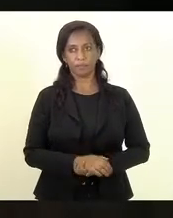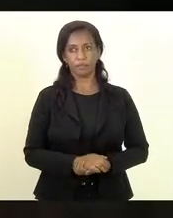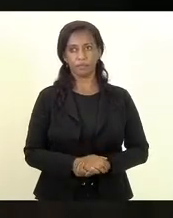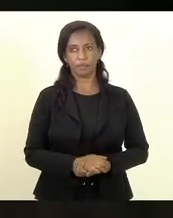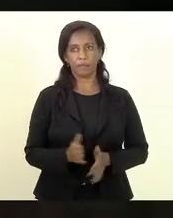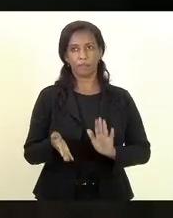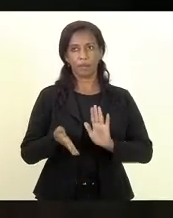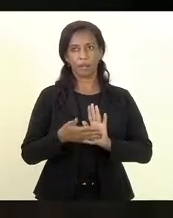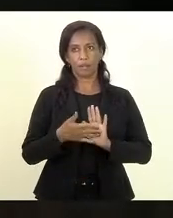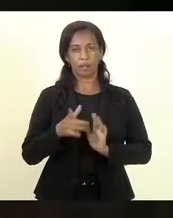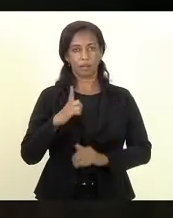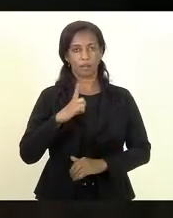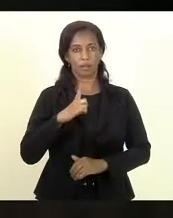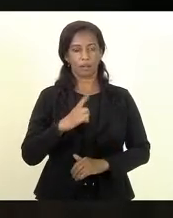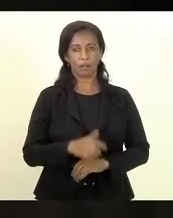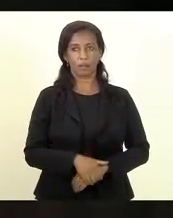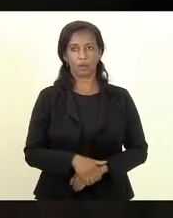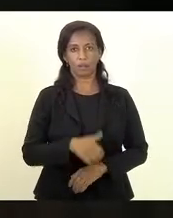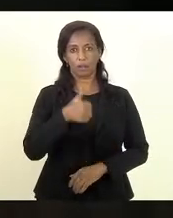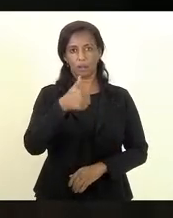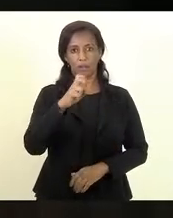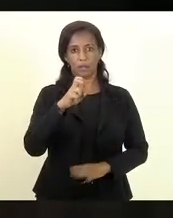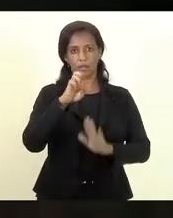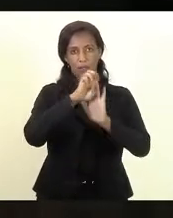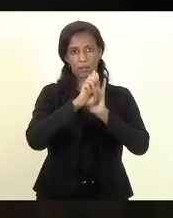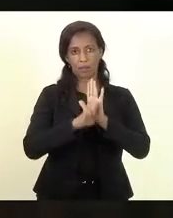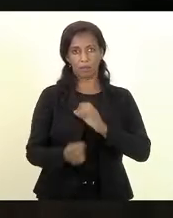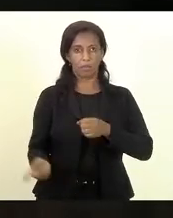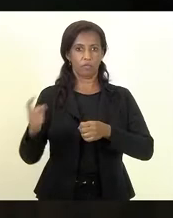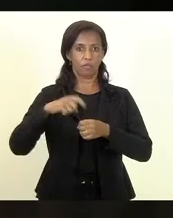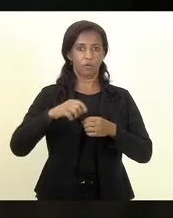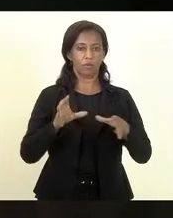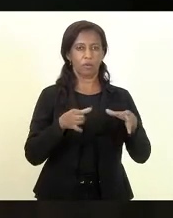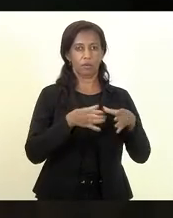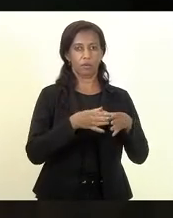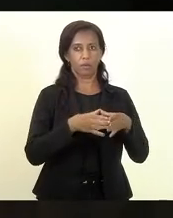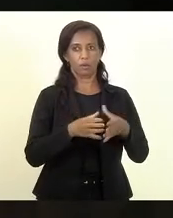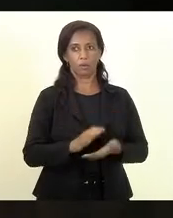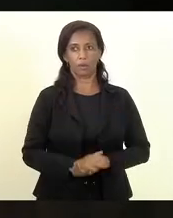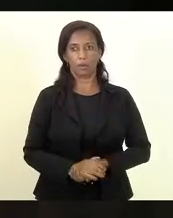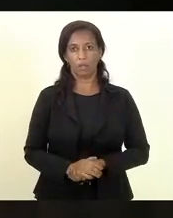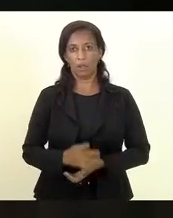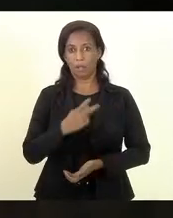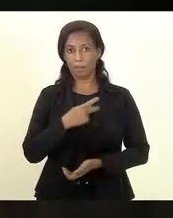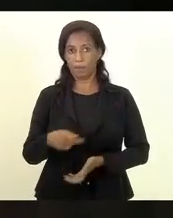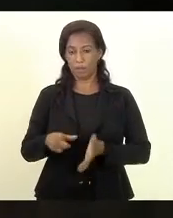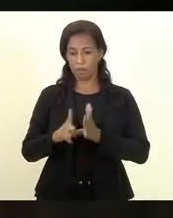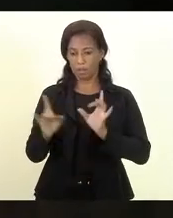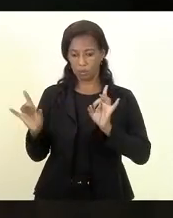Presente proposta recebeu 15 emendas e retorna às comissões. Presidência, antes de encerrar